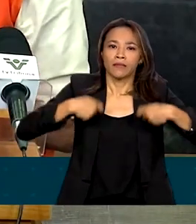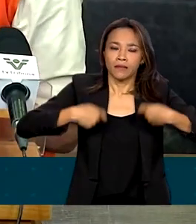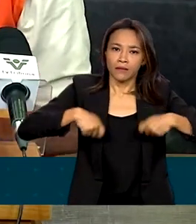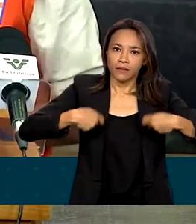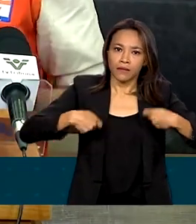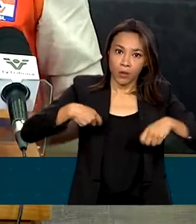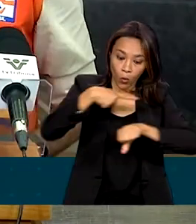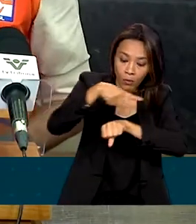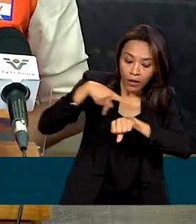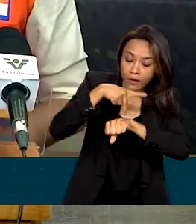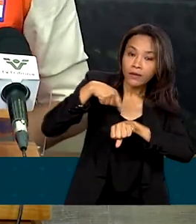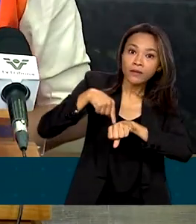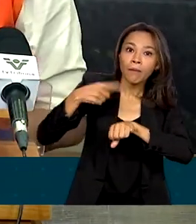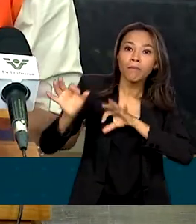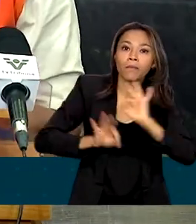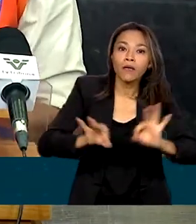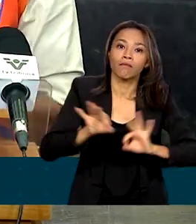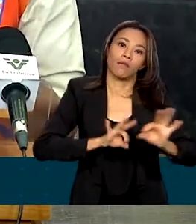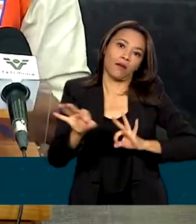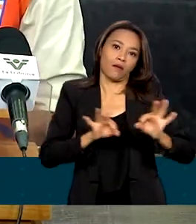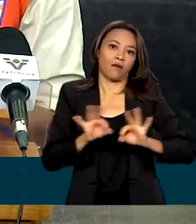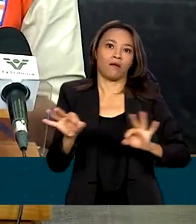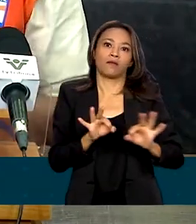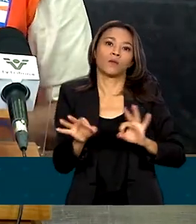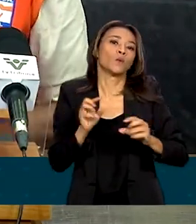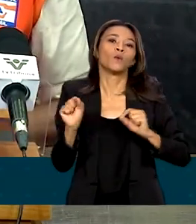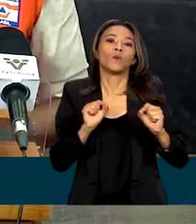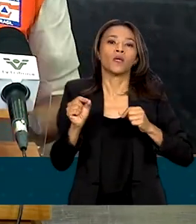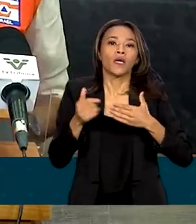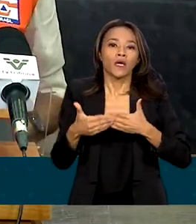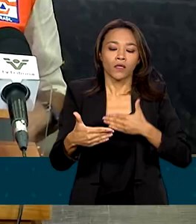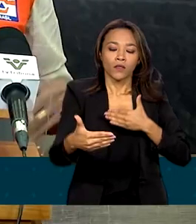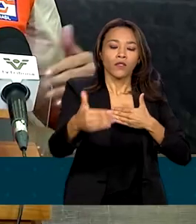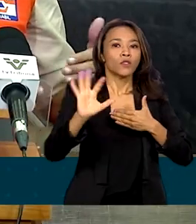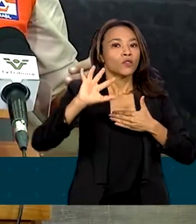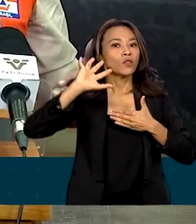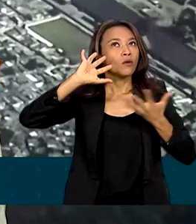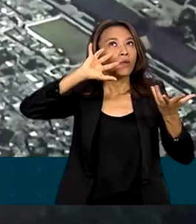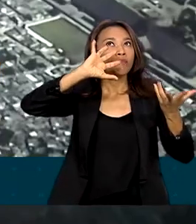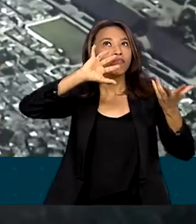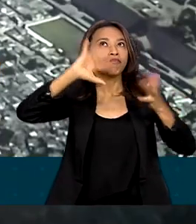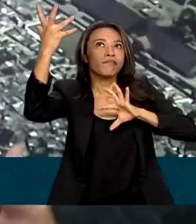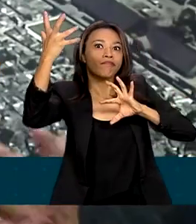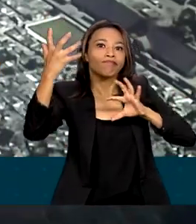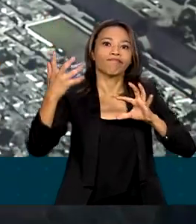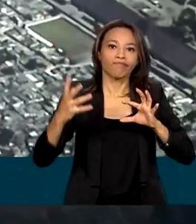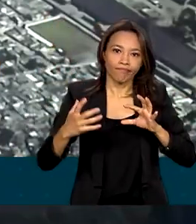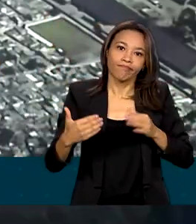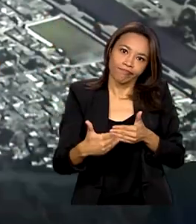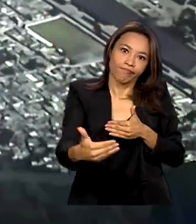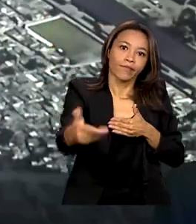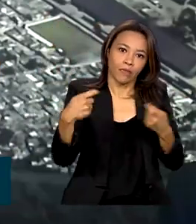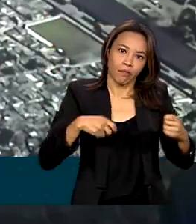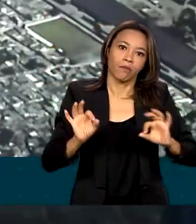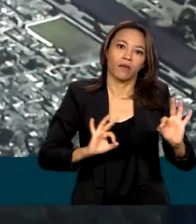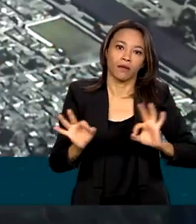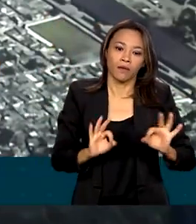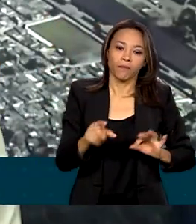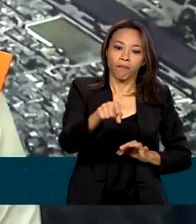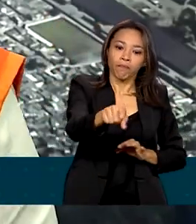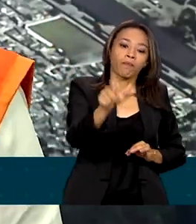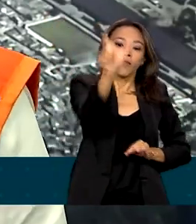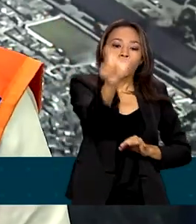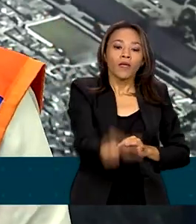estar preparado para as consequências das mudanças climáticas a gente vai aprimorar cada vez mais a questão